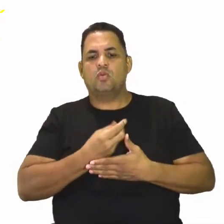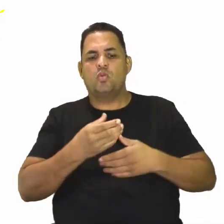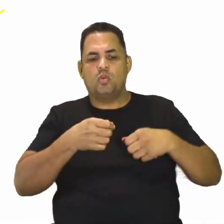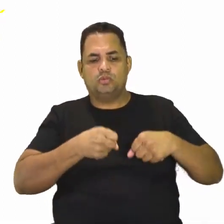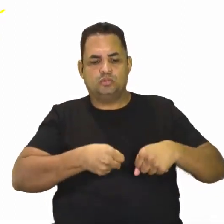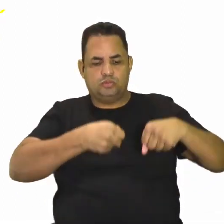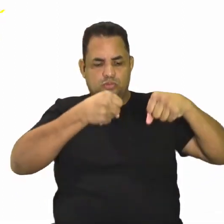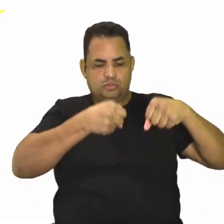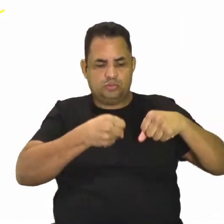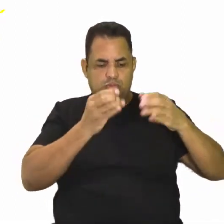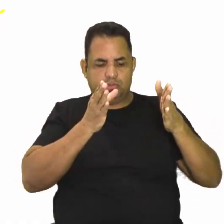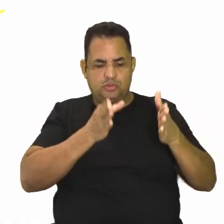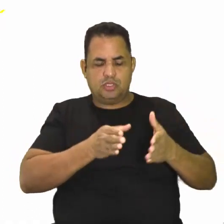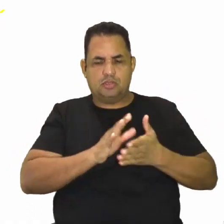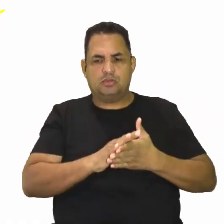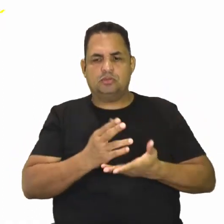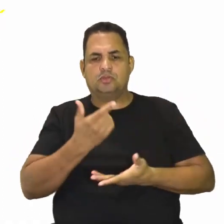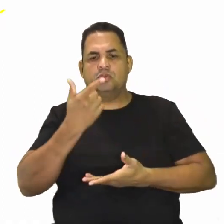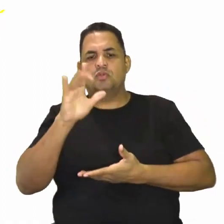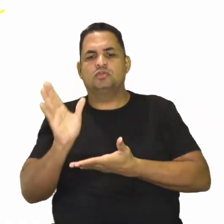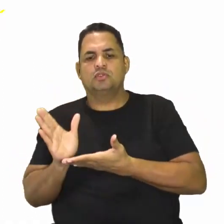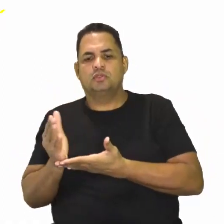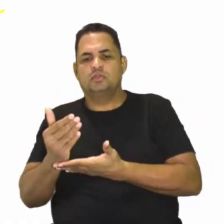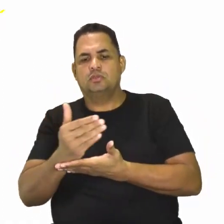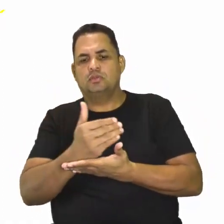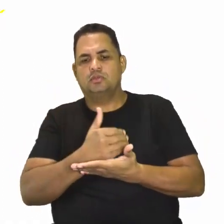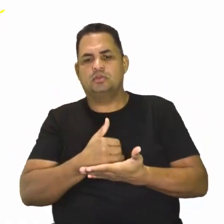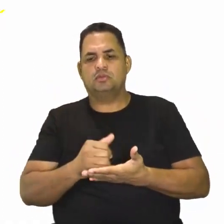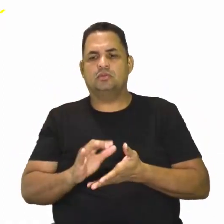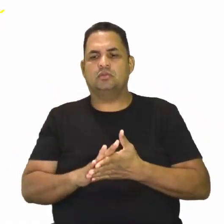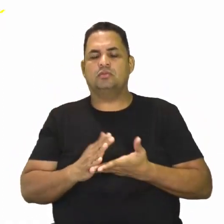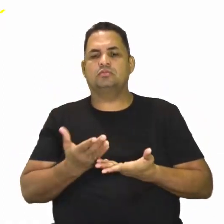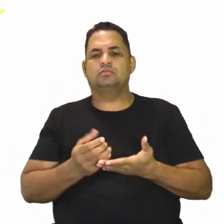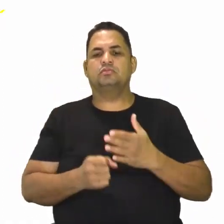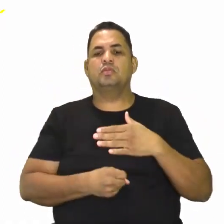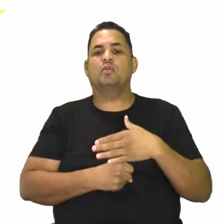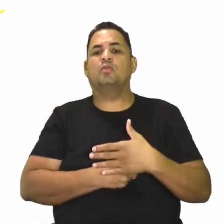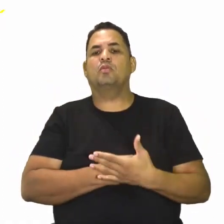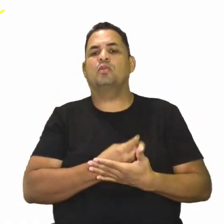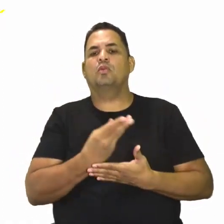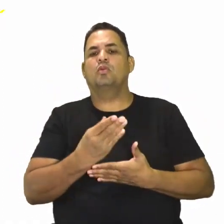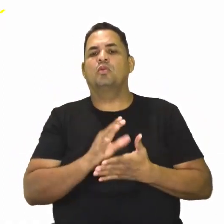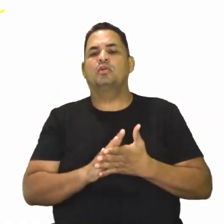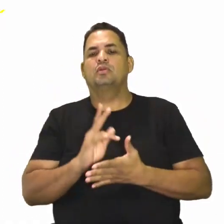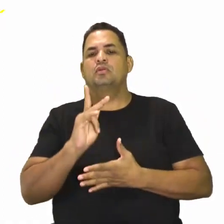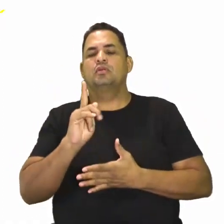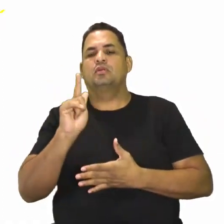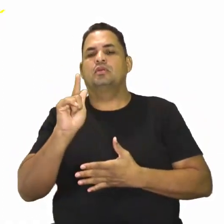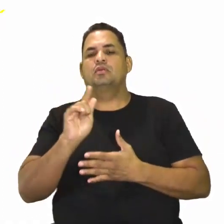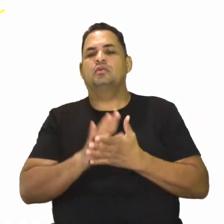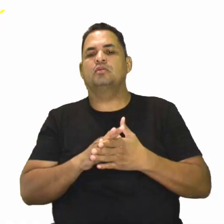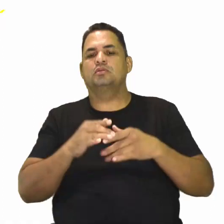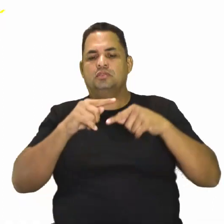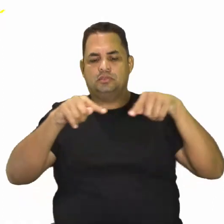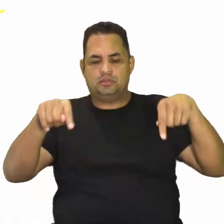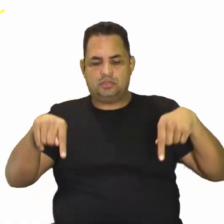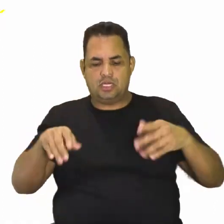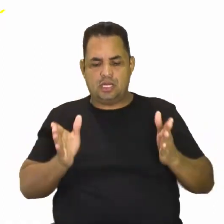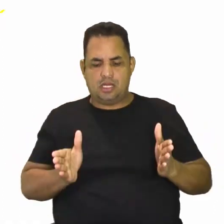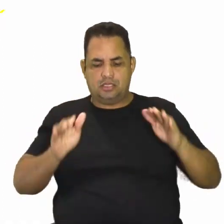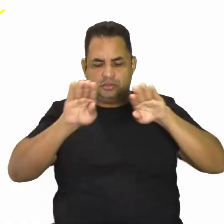eu vou conseguir nessa colheita, quantos quilos, quantas caixas, se estivermos falando